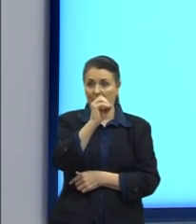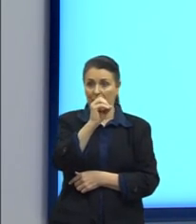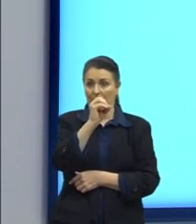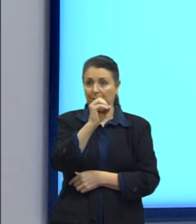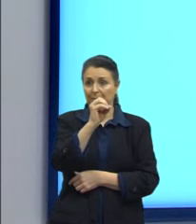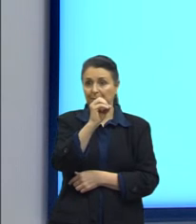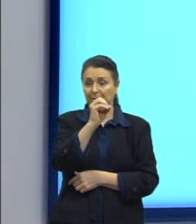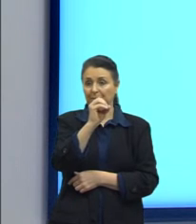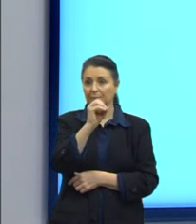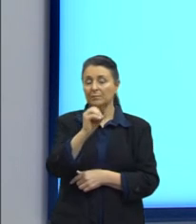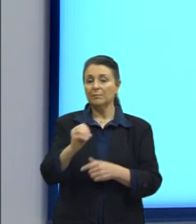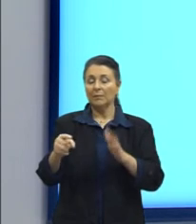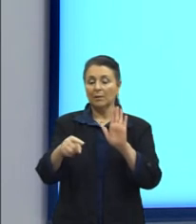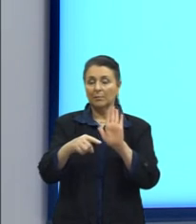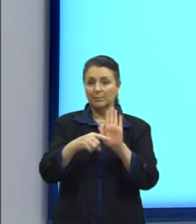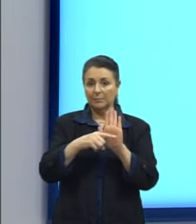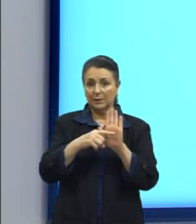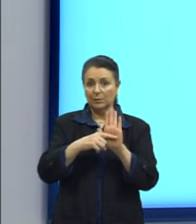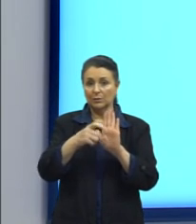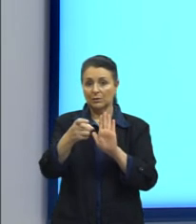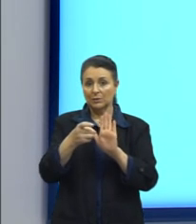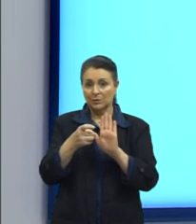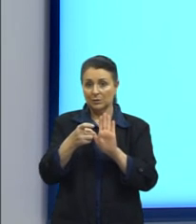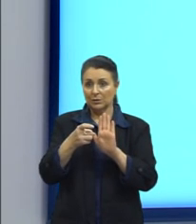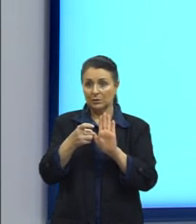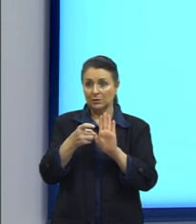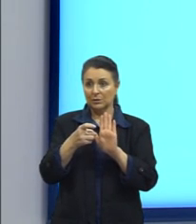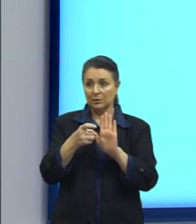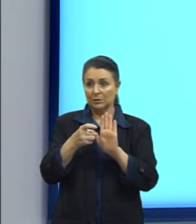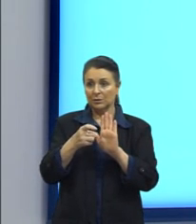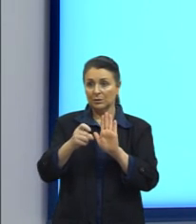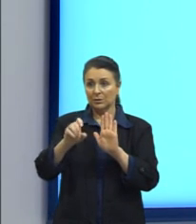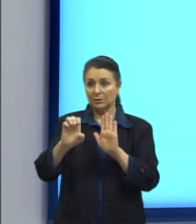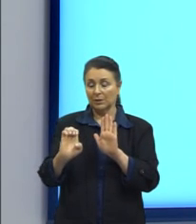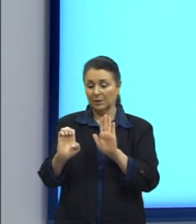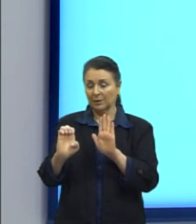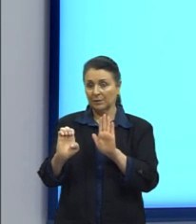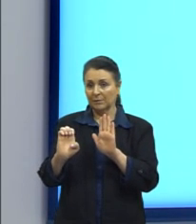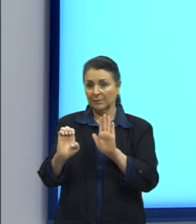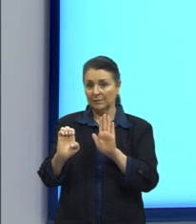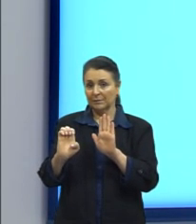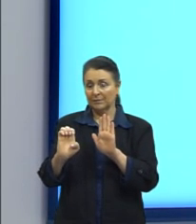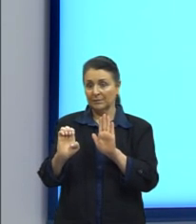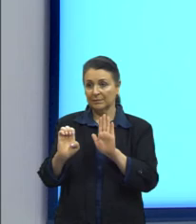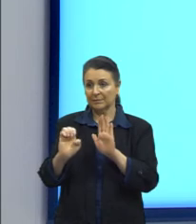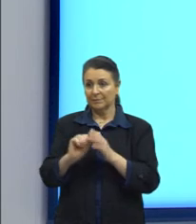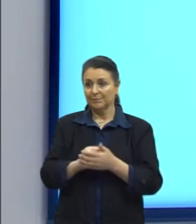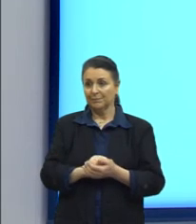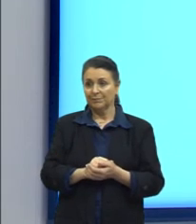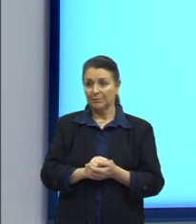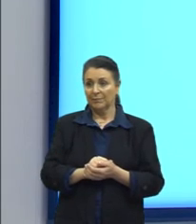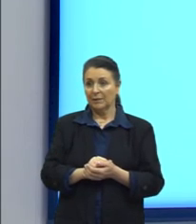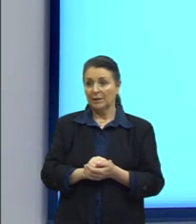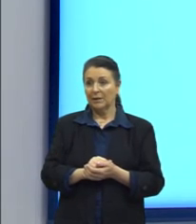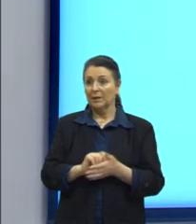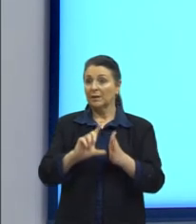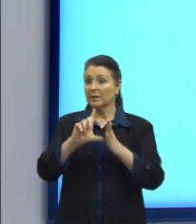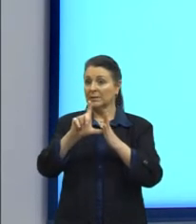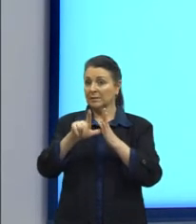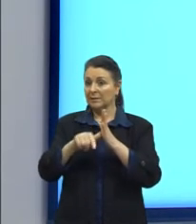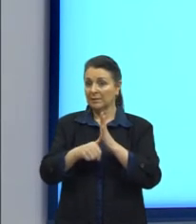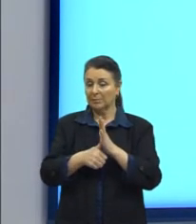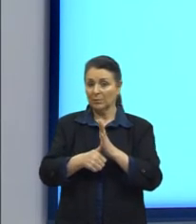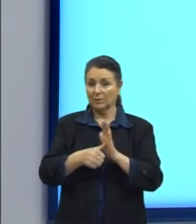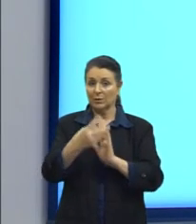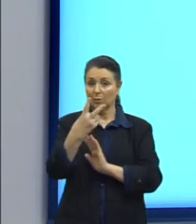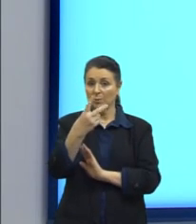tá menos xm marquei aqui e por último né